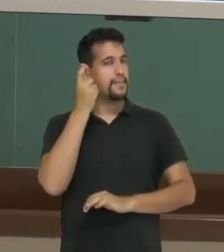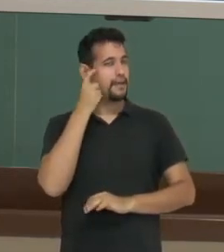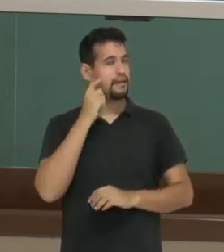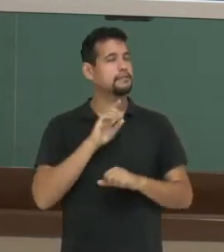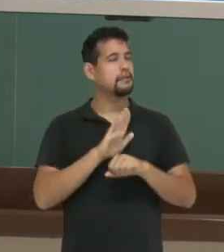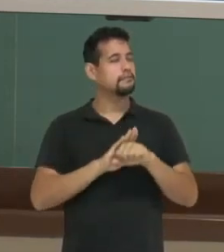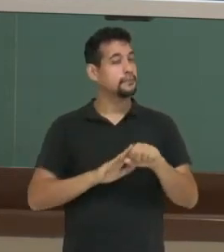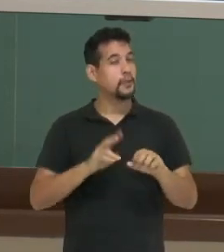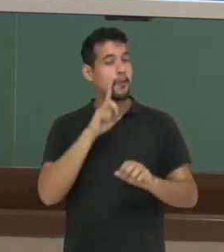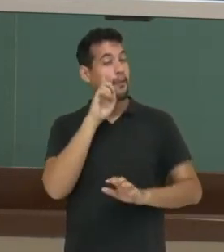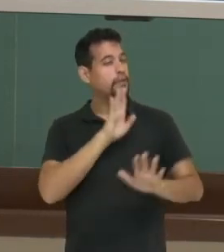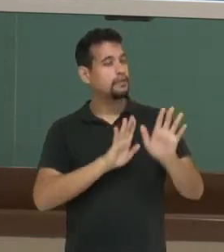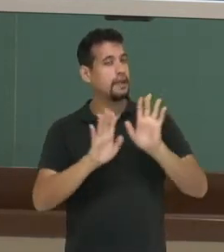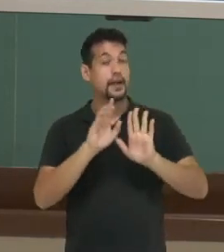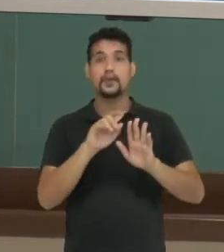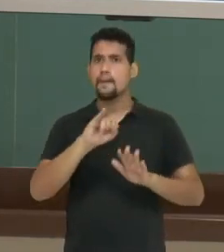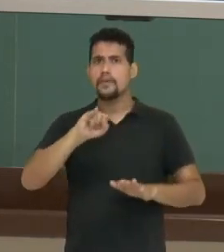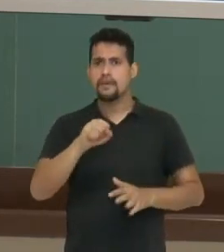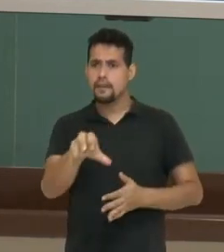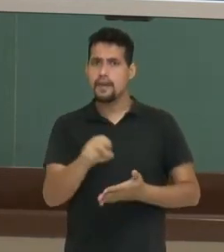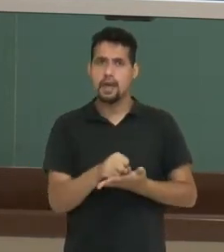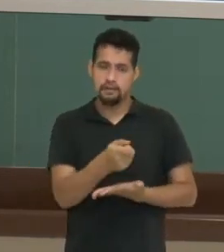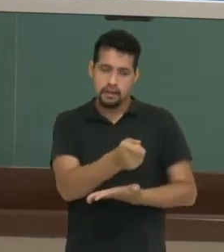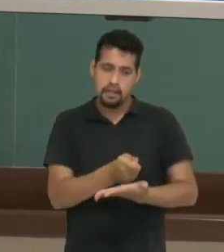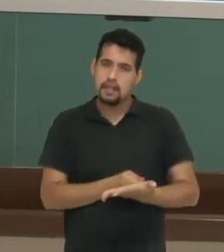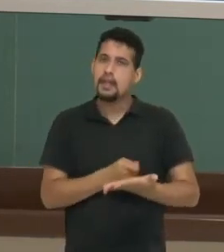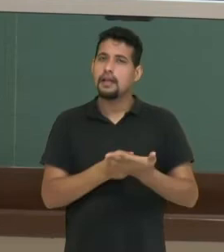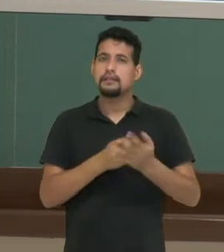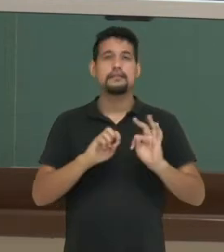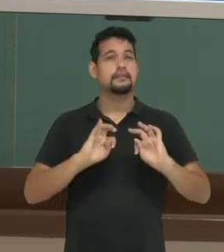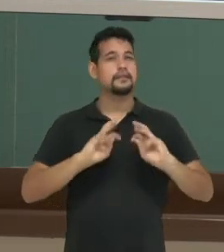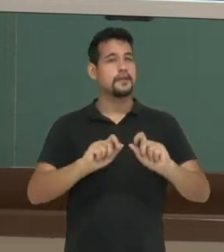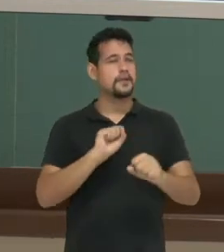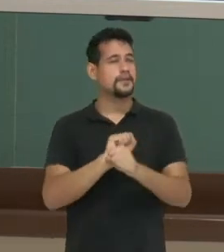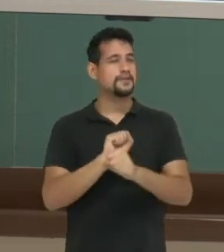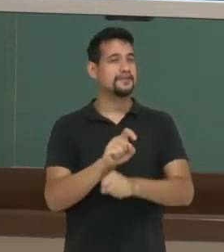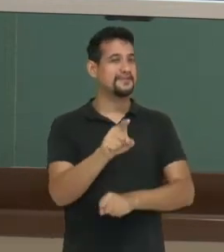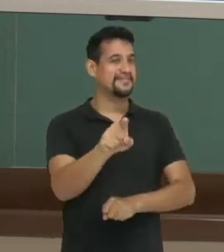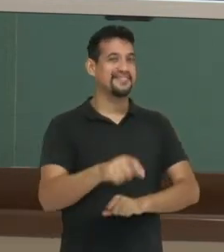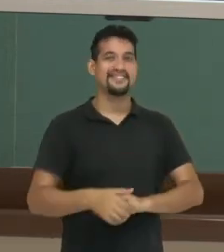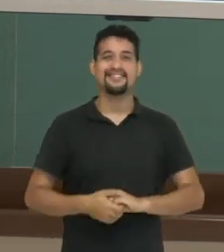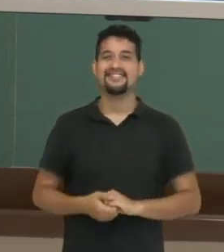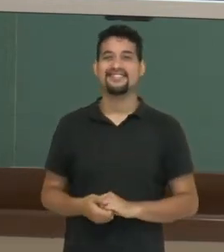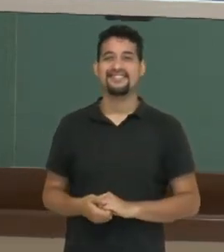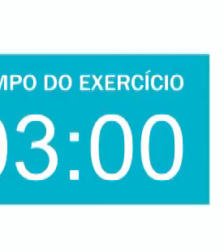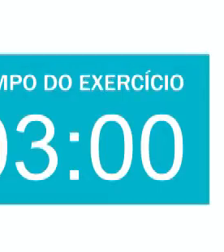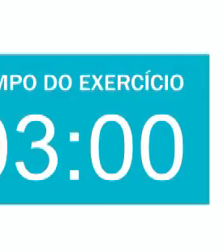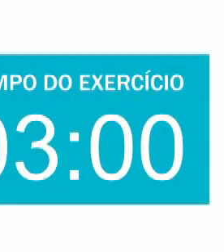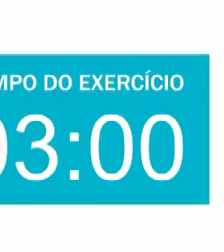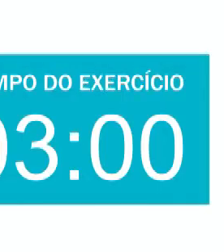com cuidado, pegue seu caderno e escreva, pois eu estou te aguardando.